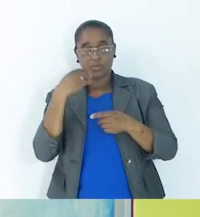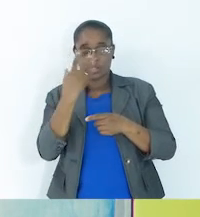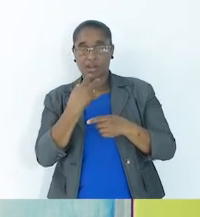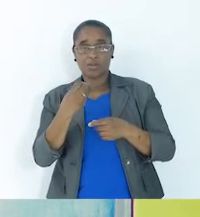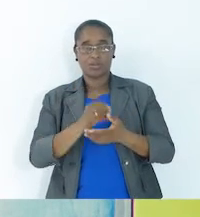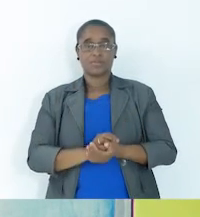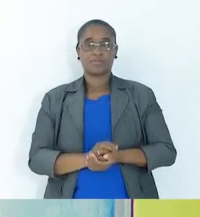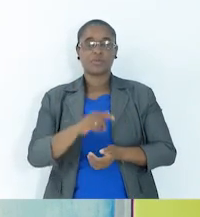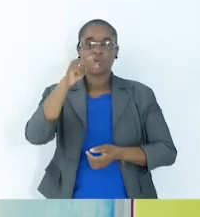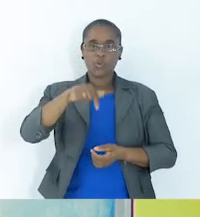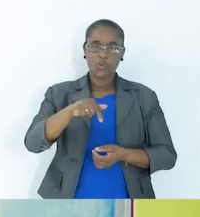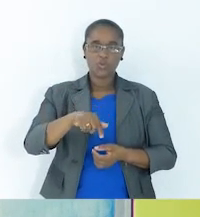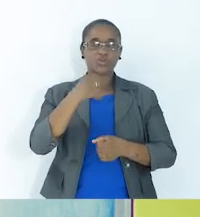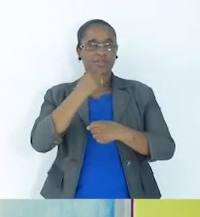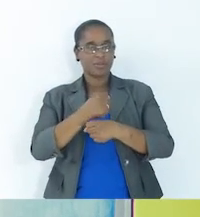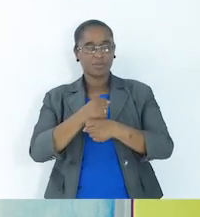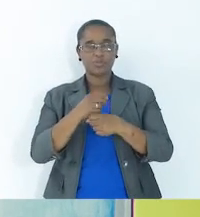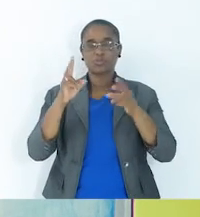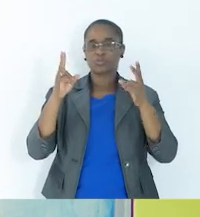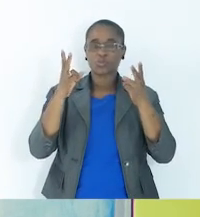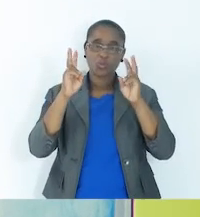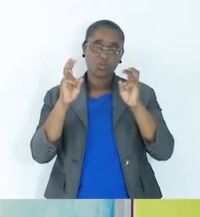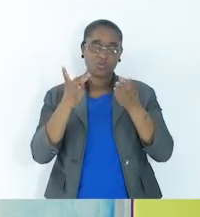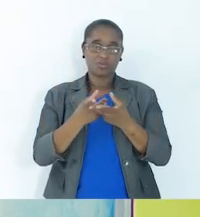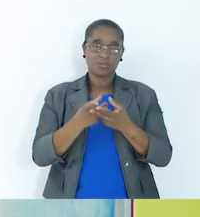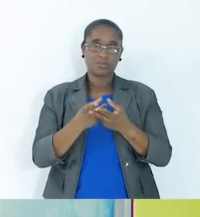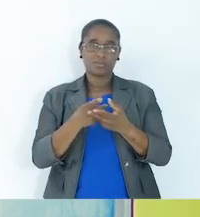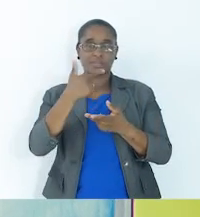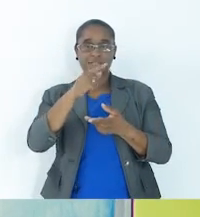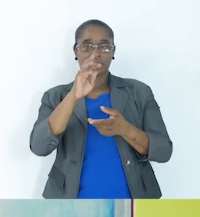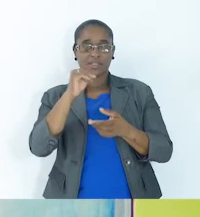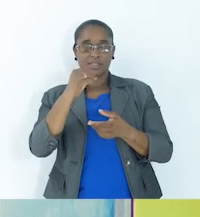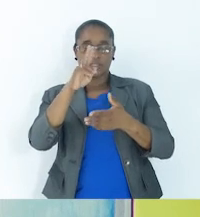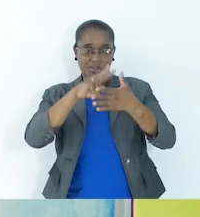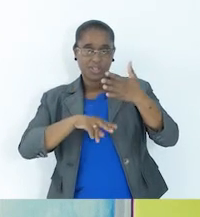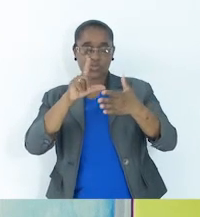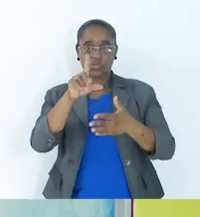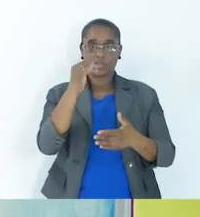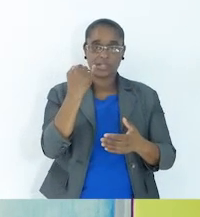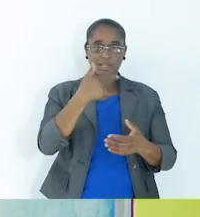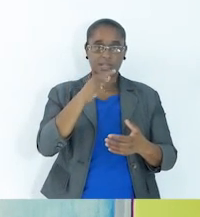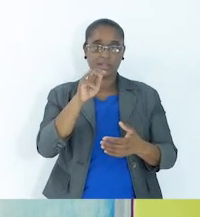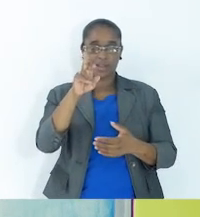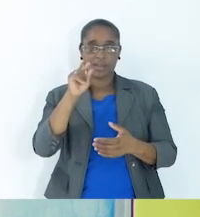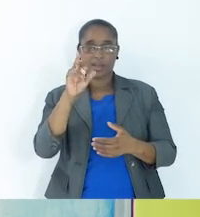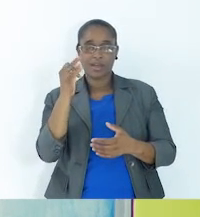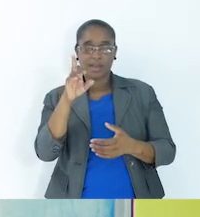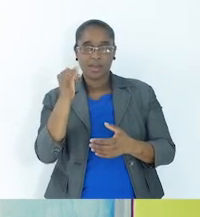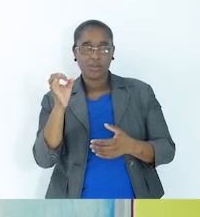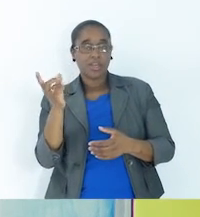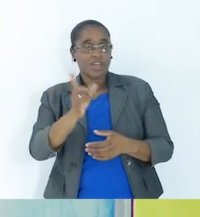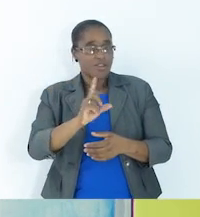Hoje, trabalhamos no conteúdo texto literário e o texto não literário, distinguimos,